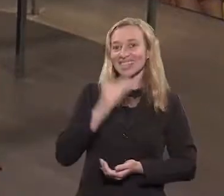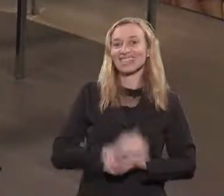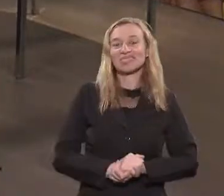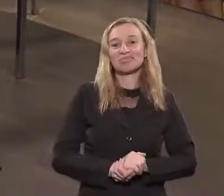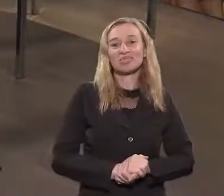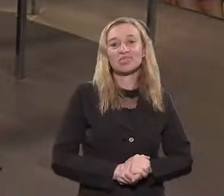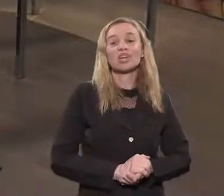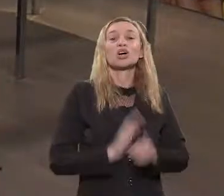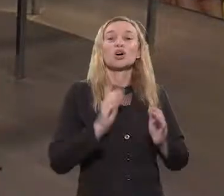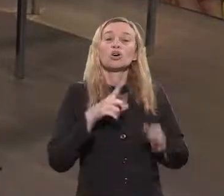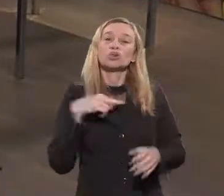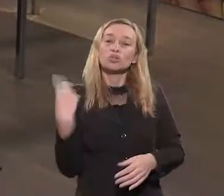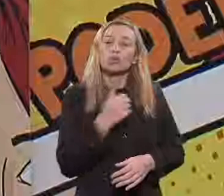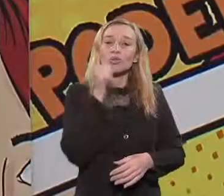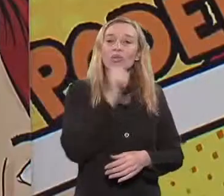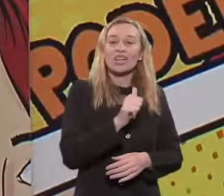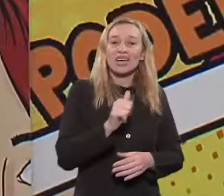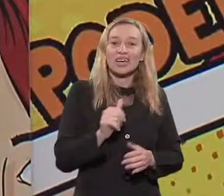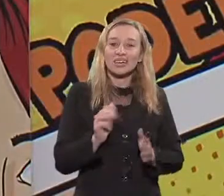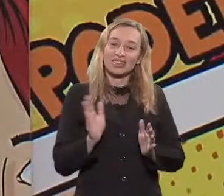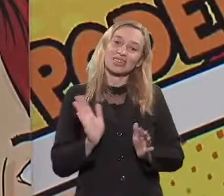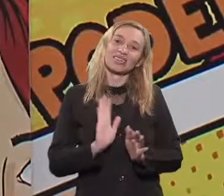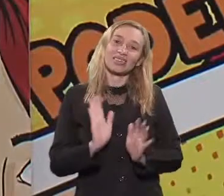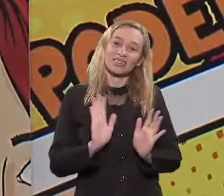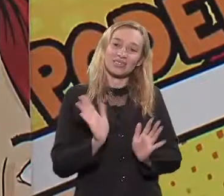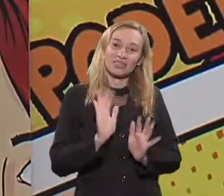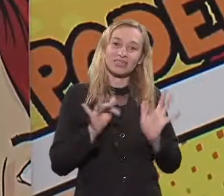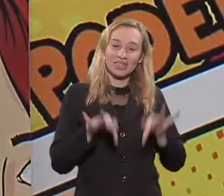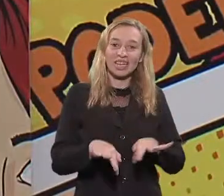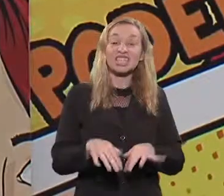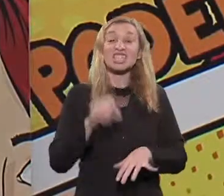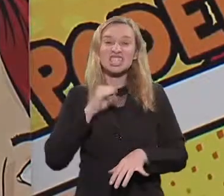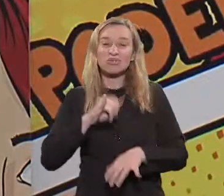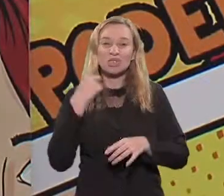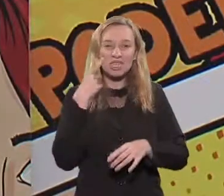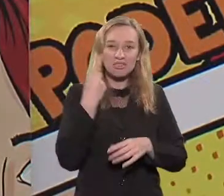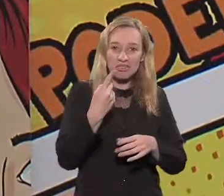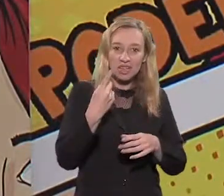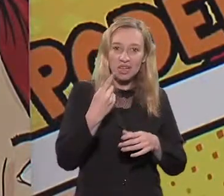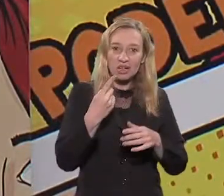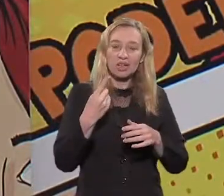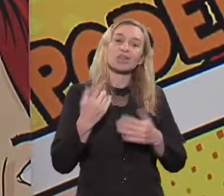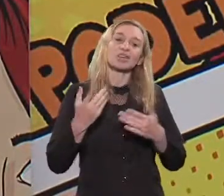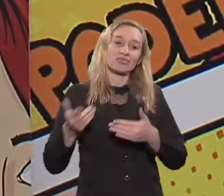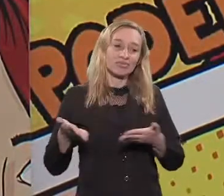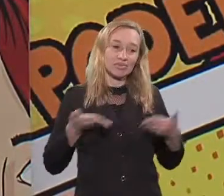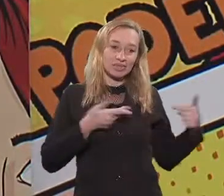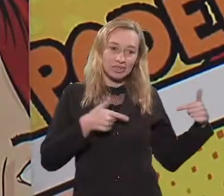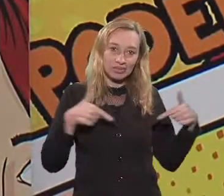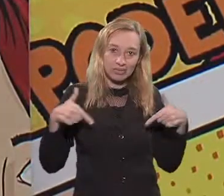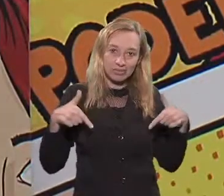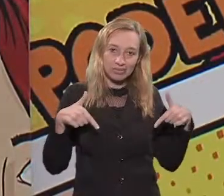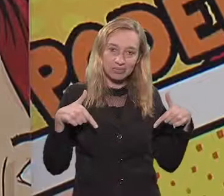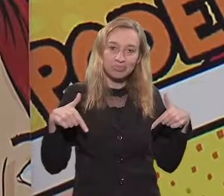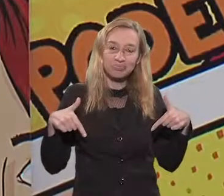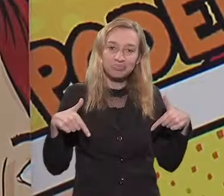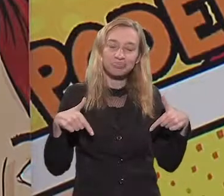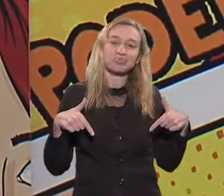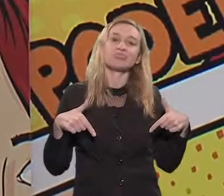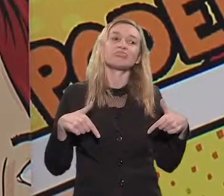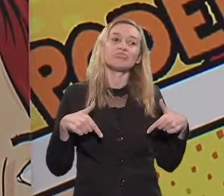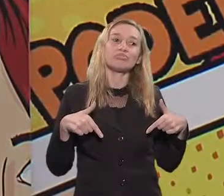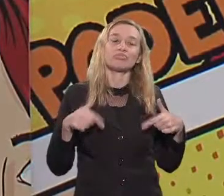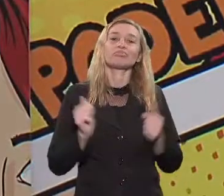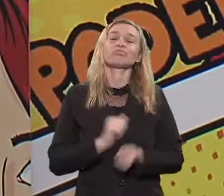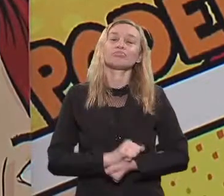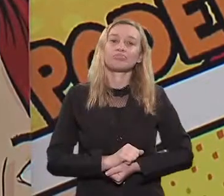Mulher de hoje. Eu que agradeço também. O Toda Mulher fica por aqui. Se você quiser rever esse programa, acesse o